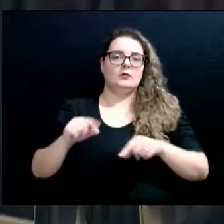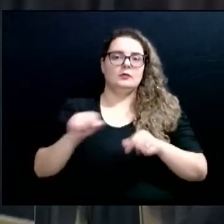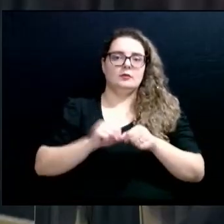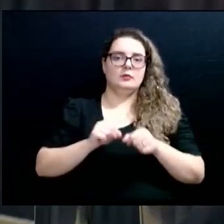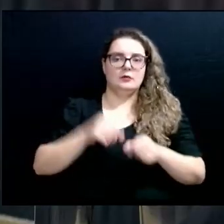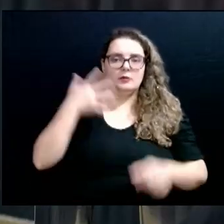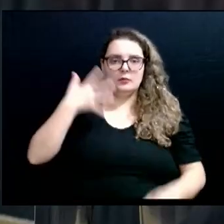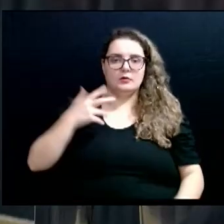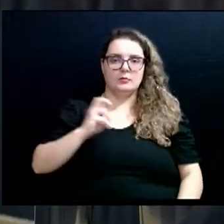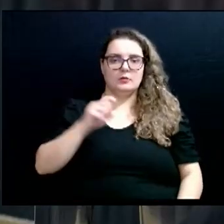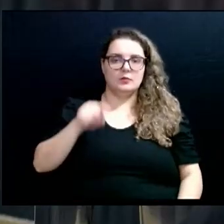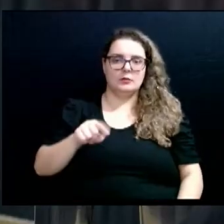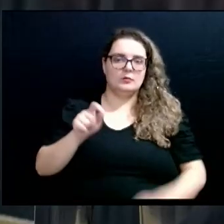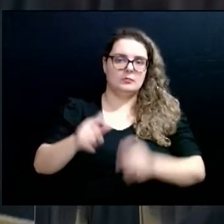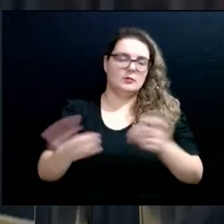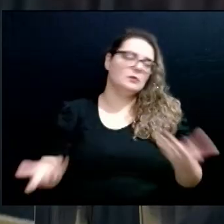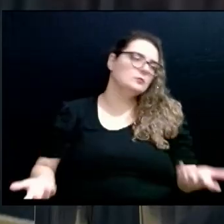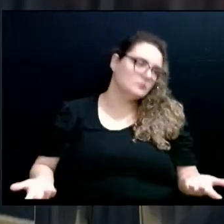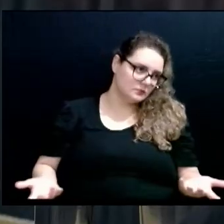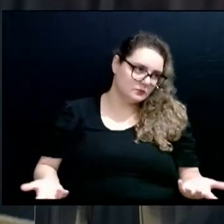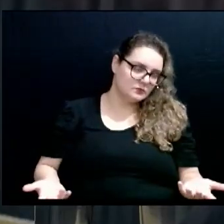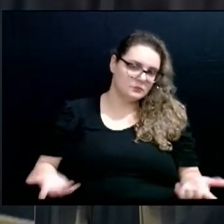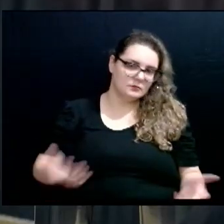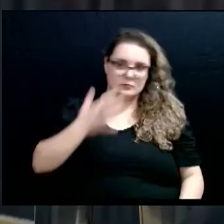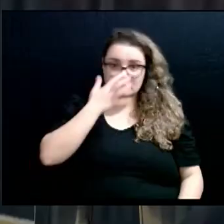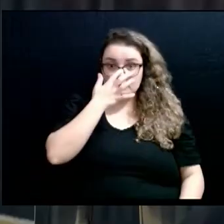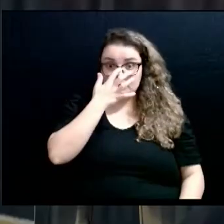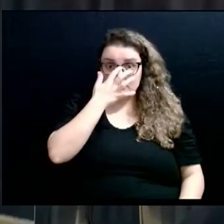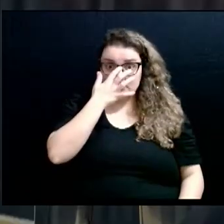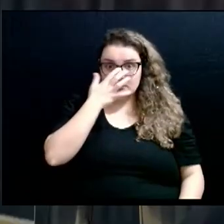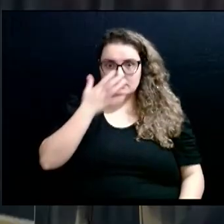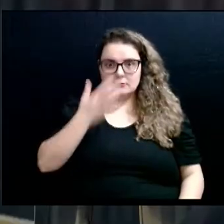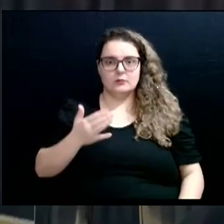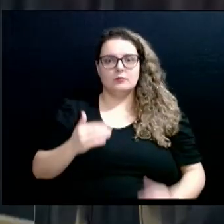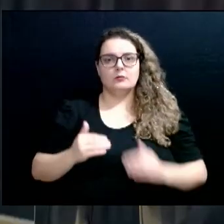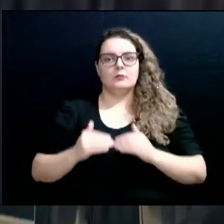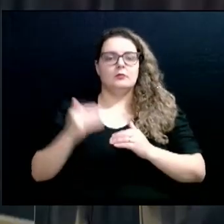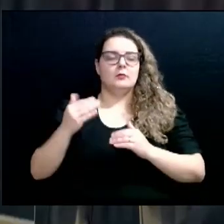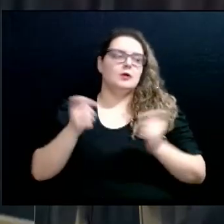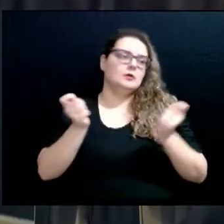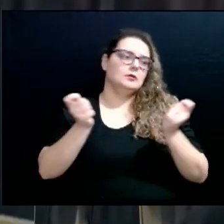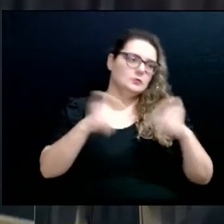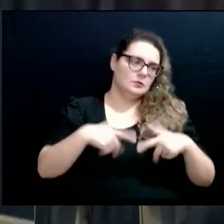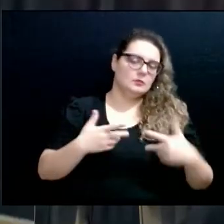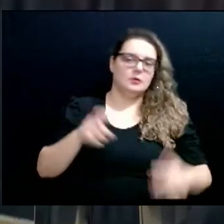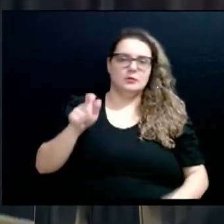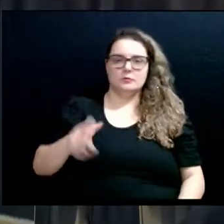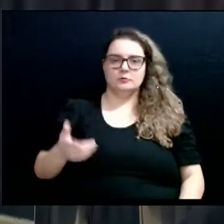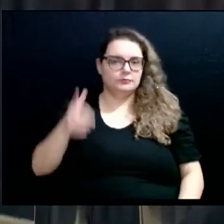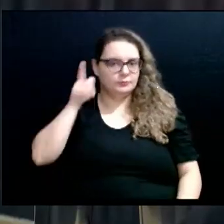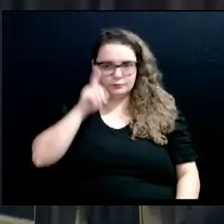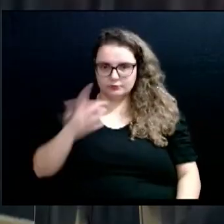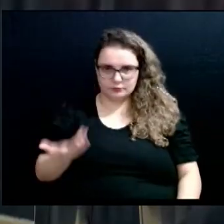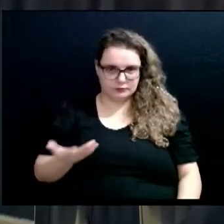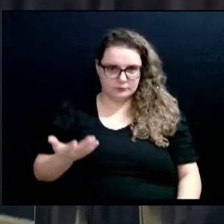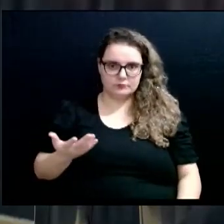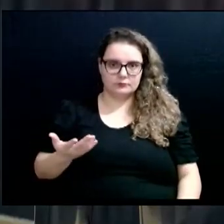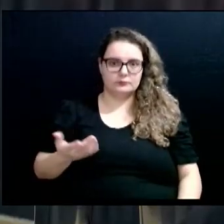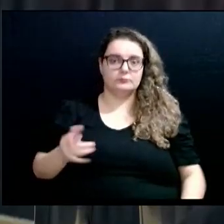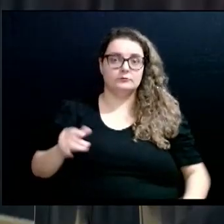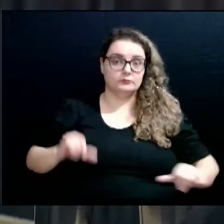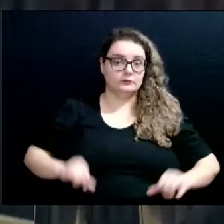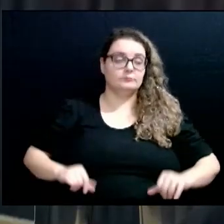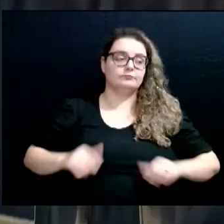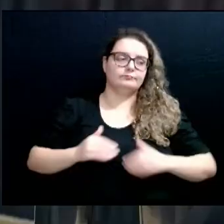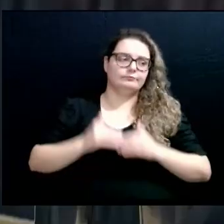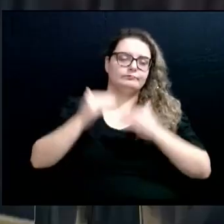pessoas. Provavelmente isso vai estar além das capacidades daquela pessoa. Ela não vai conseguir, vai ser Exato. muito sofrimento. Então, a gente faz uma